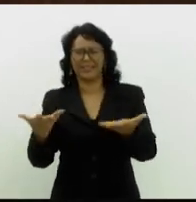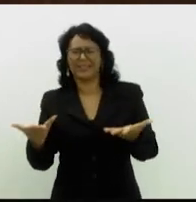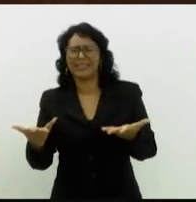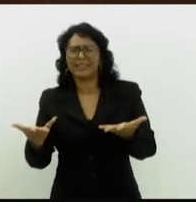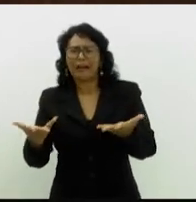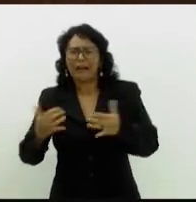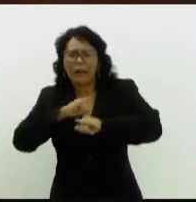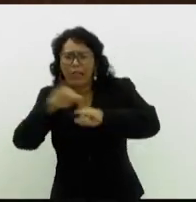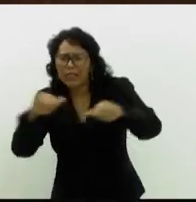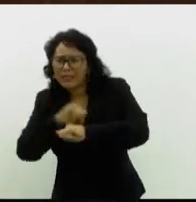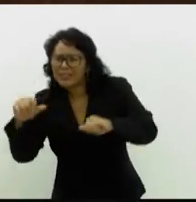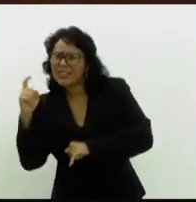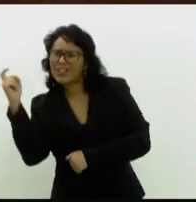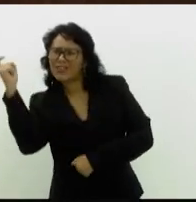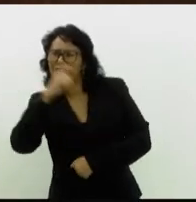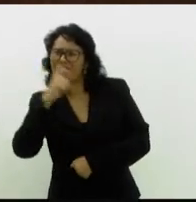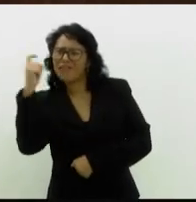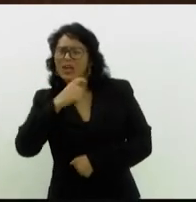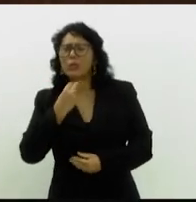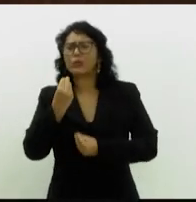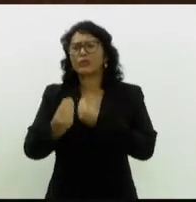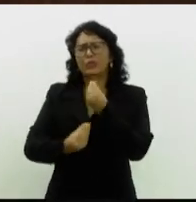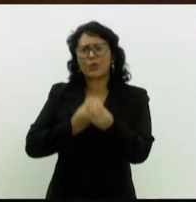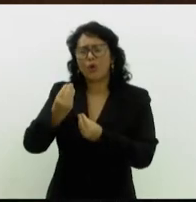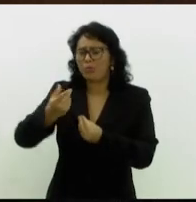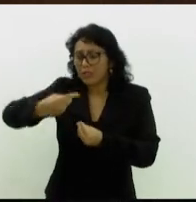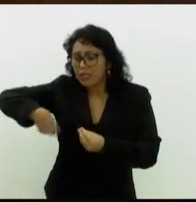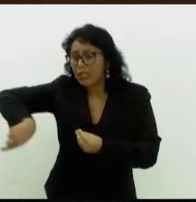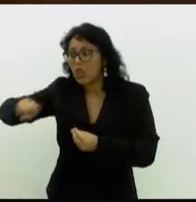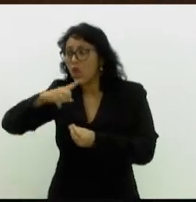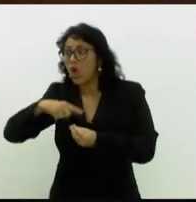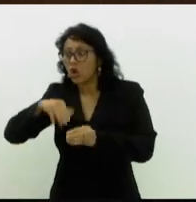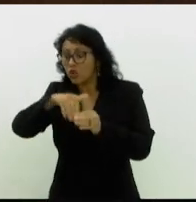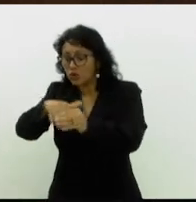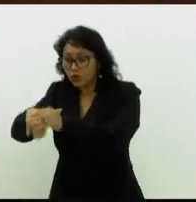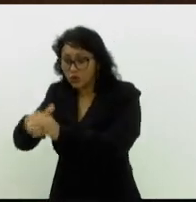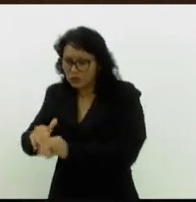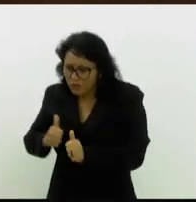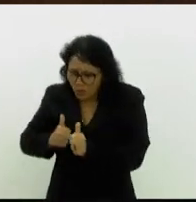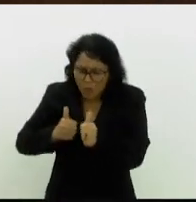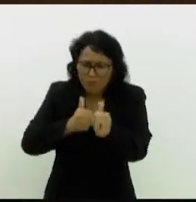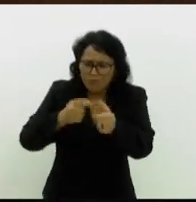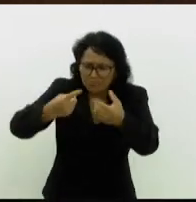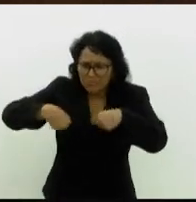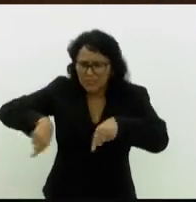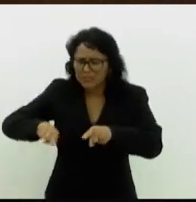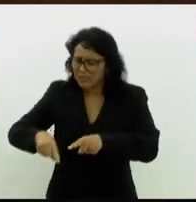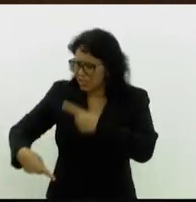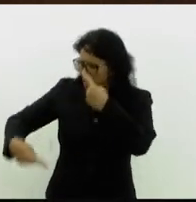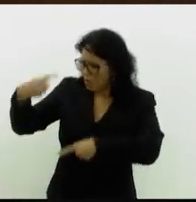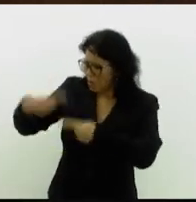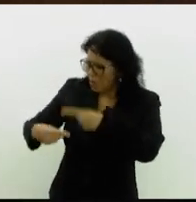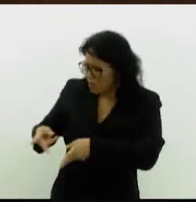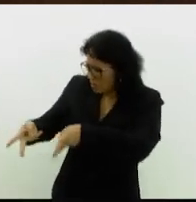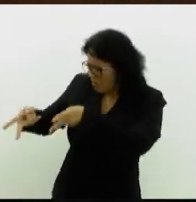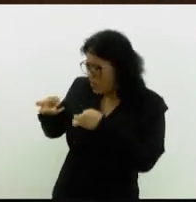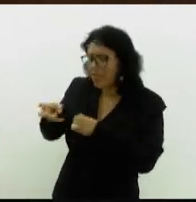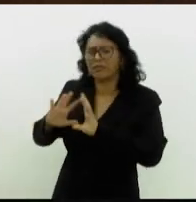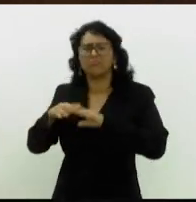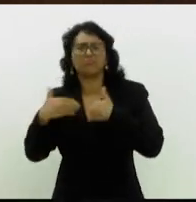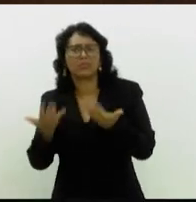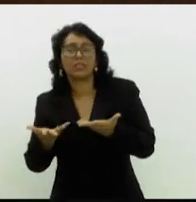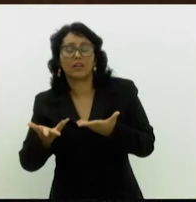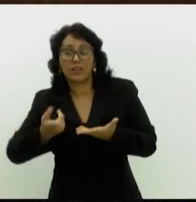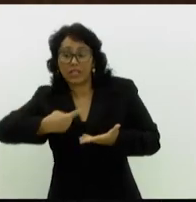Notícias falsas como a gente bem acompanhou nas eleições divide opinião dos políticos e aí eu queria dizer que a nossa